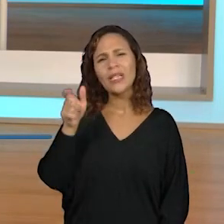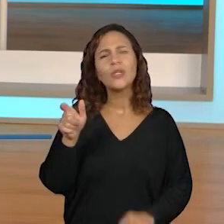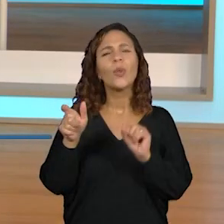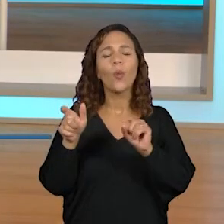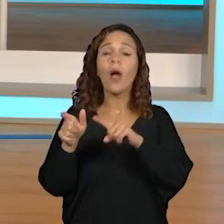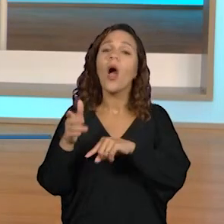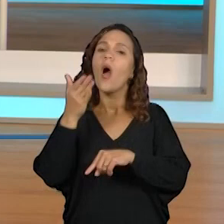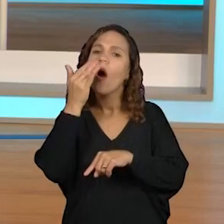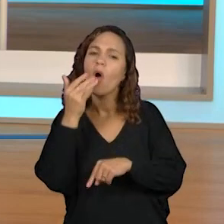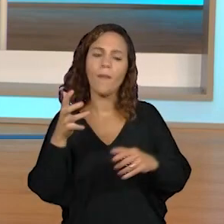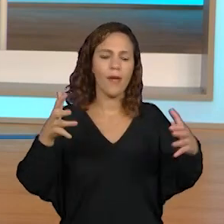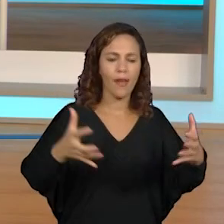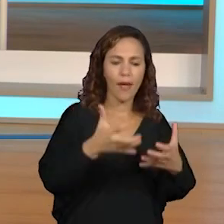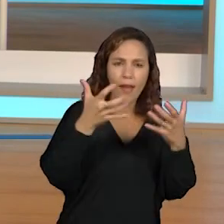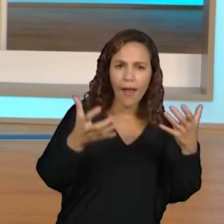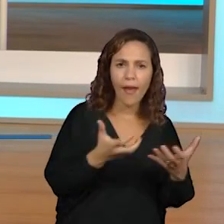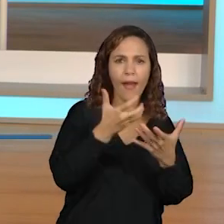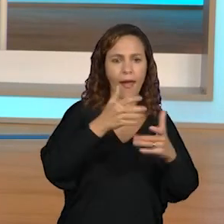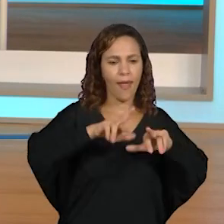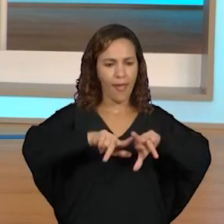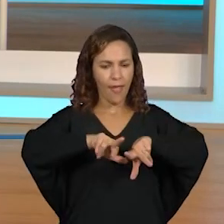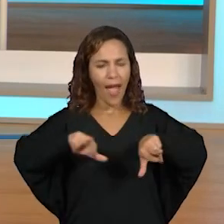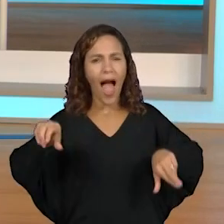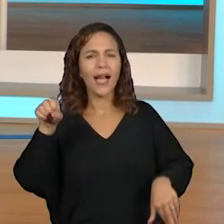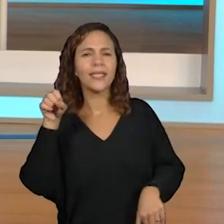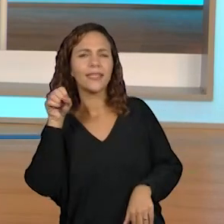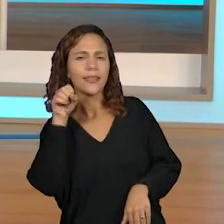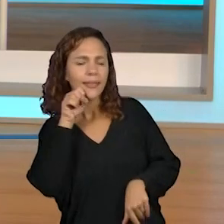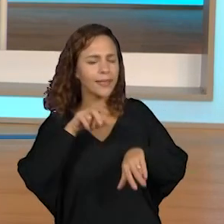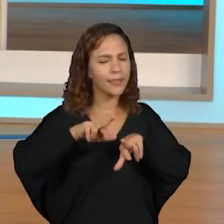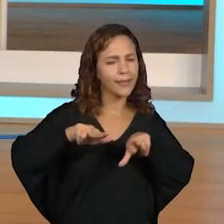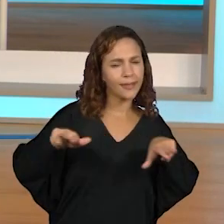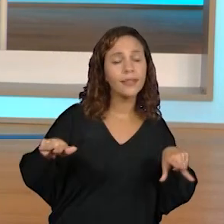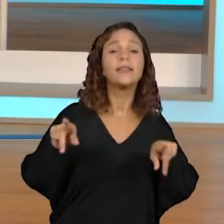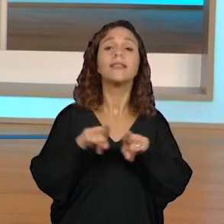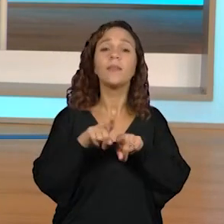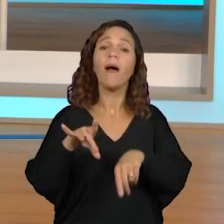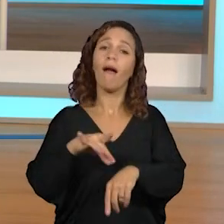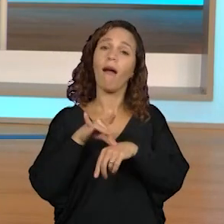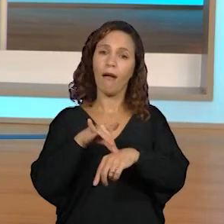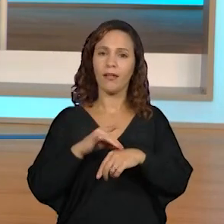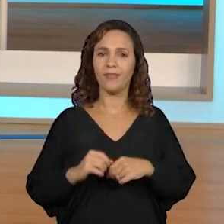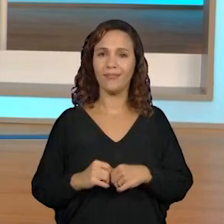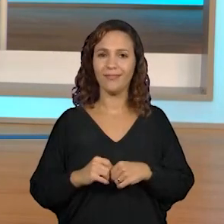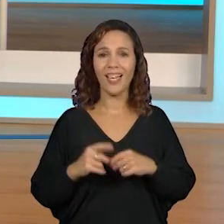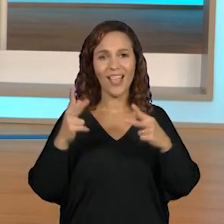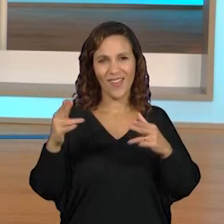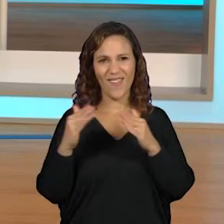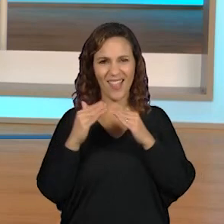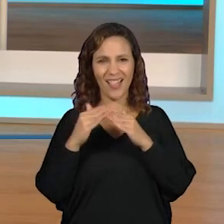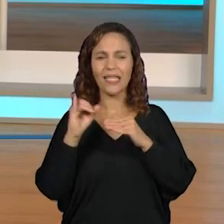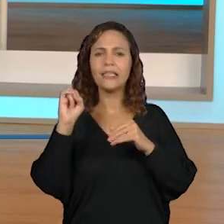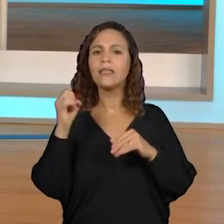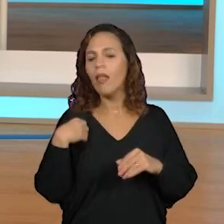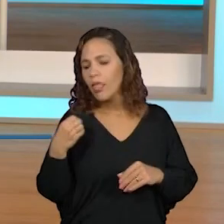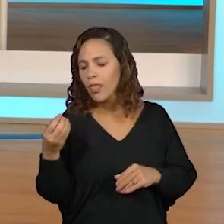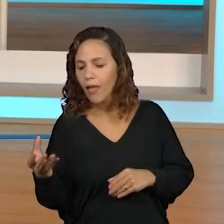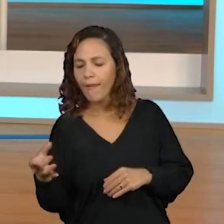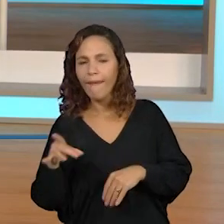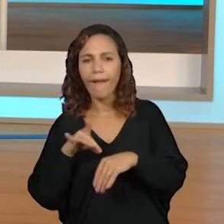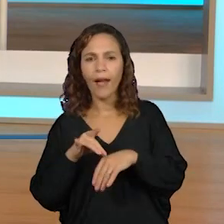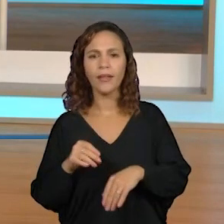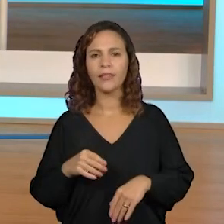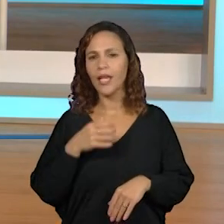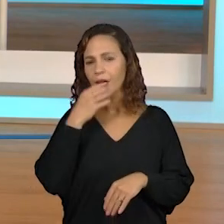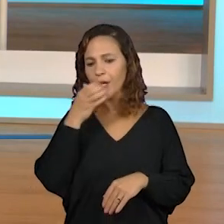como vegetais e assim que os nossos cachorrinhos em casas São não é às vezes a gente oferece carne Às vezes a gente oferece